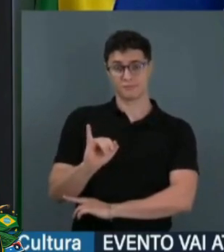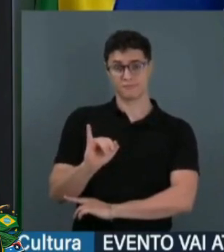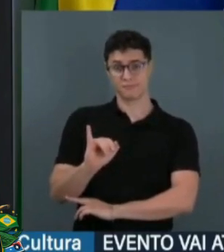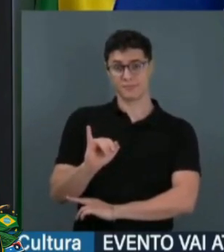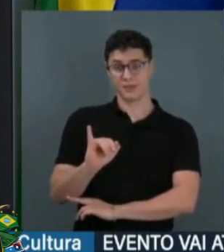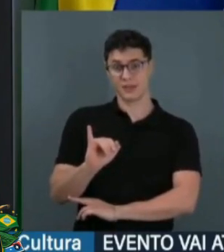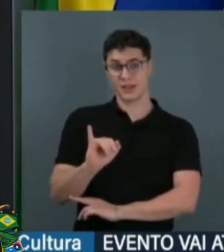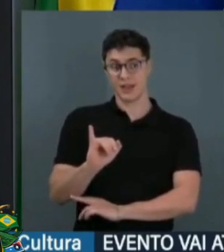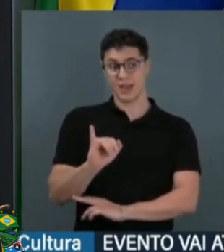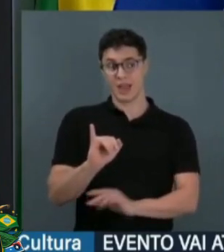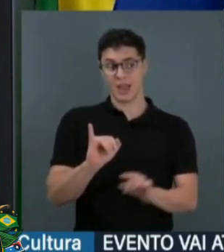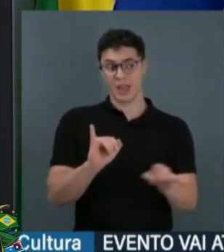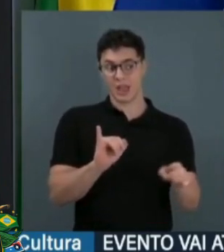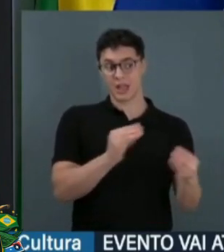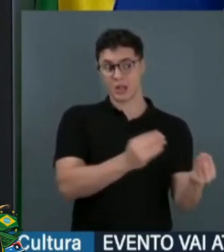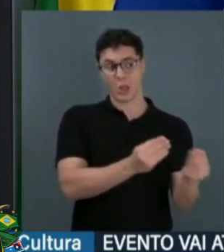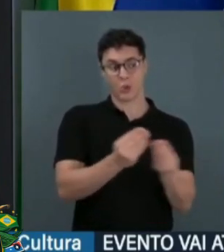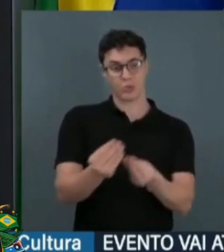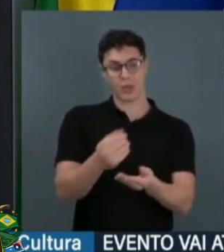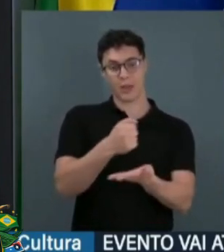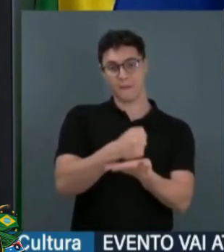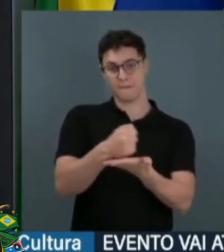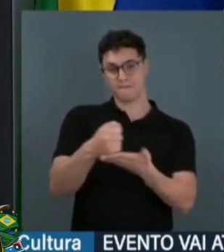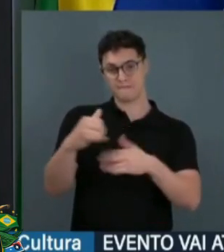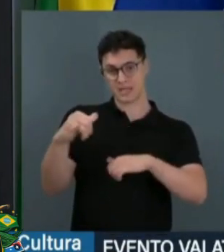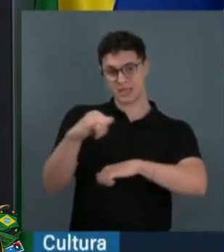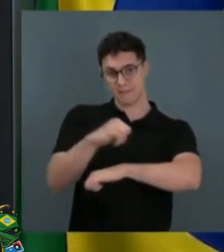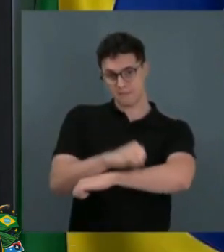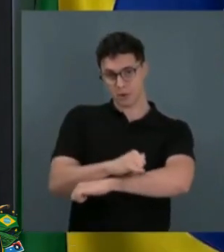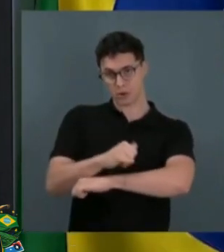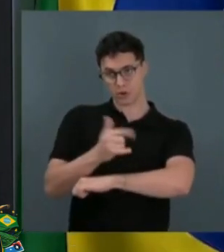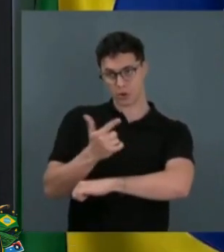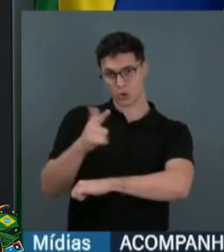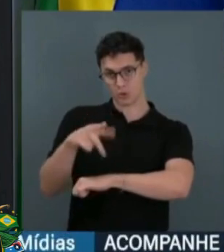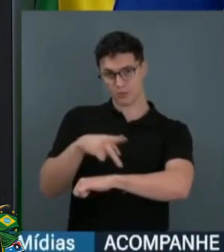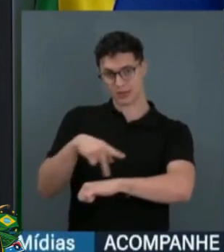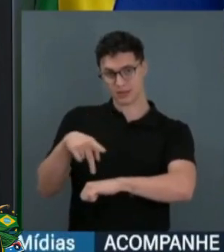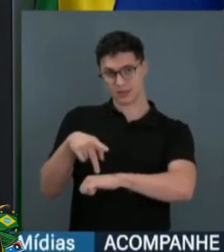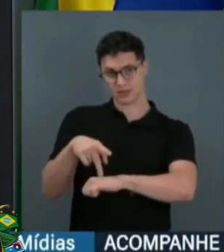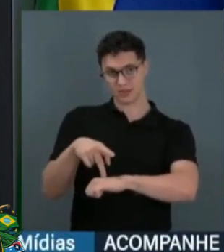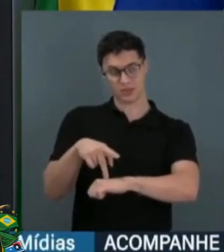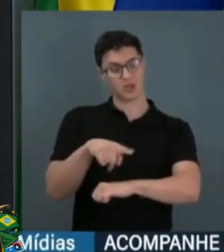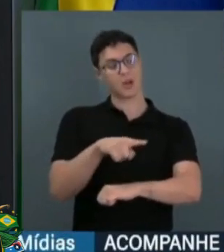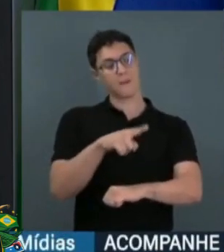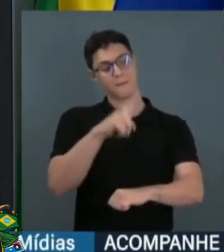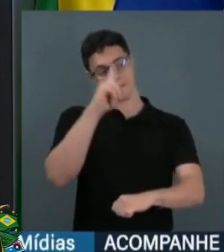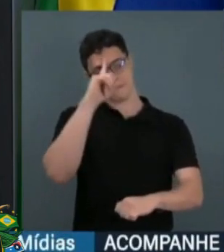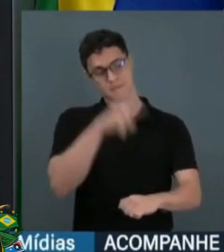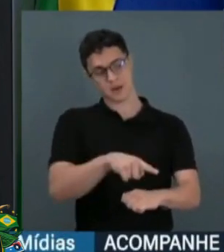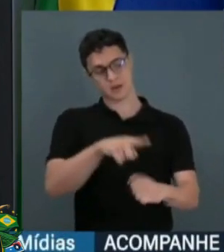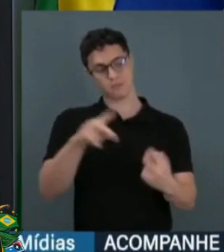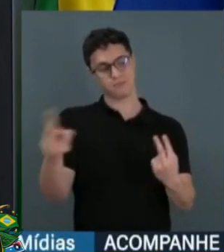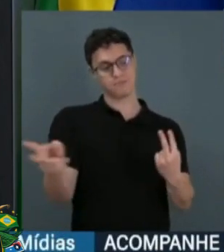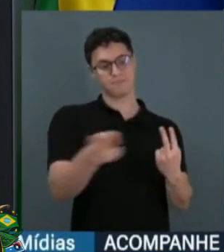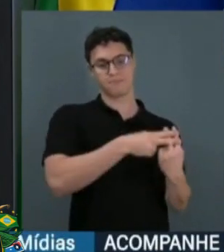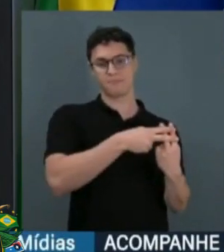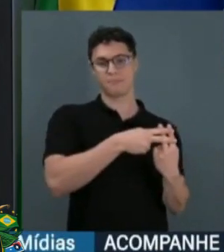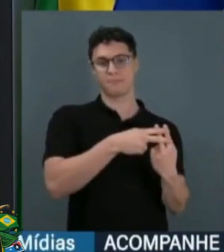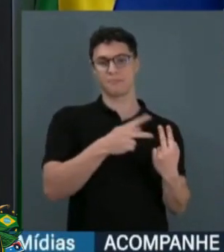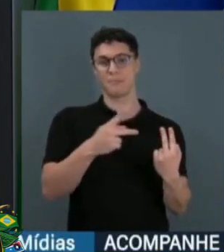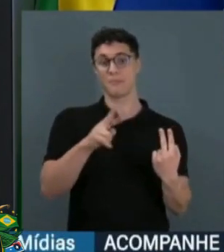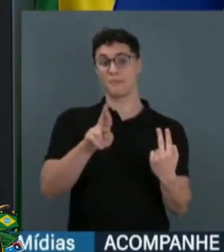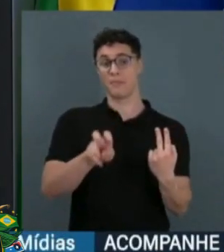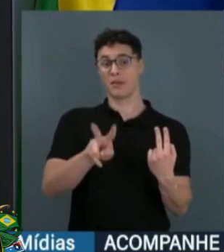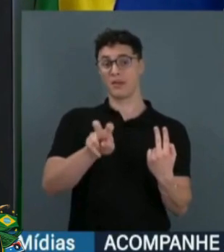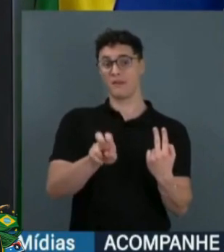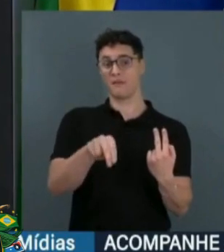do passaporte, principalmente diplomático, já está autorizado busca, apreensão e prisão